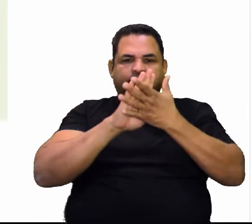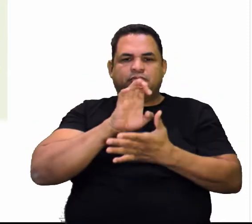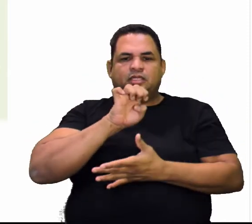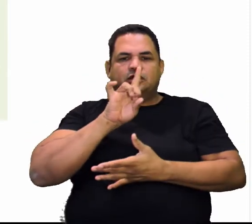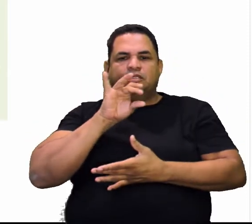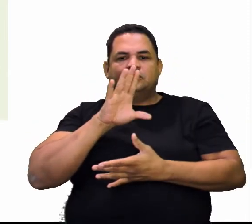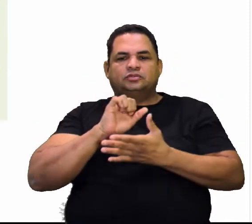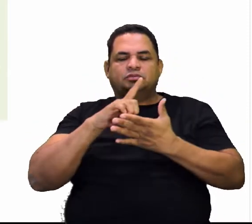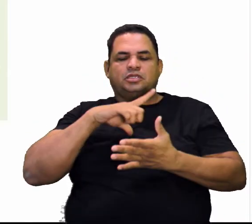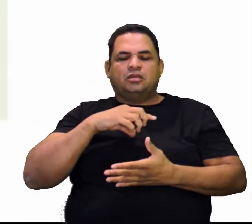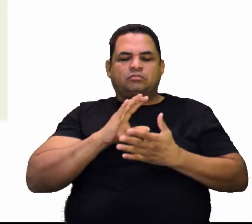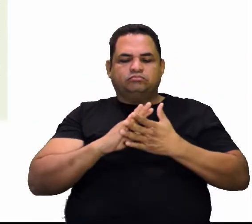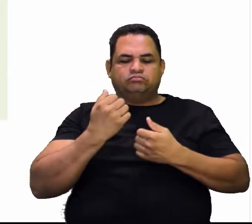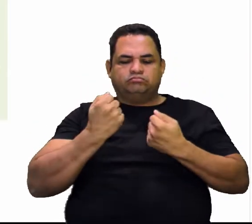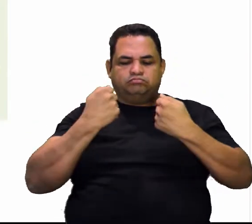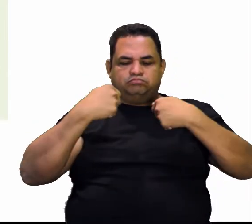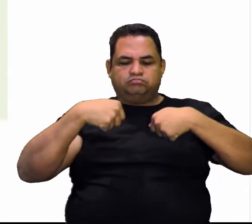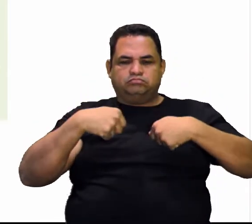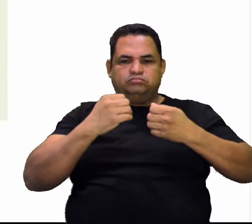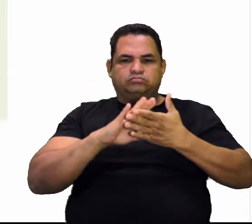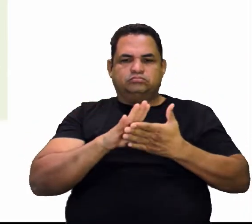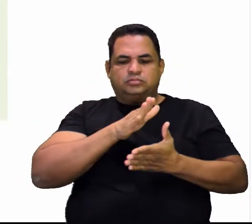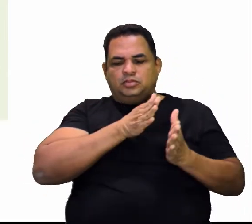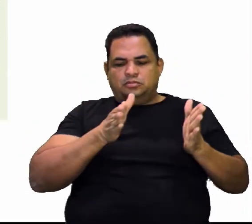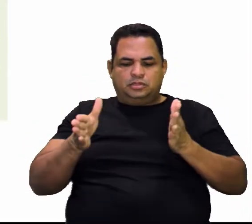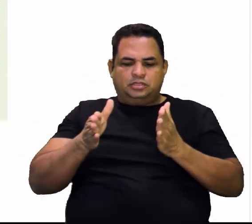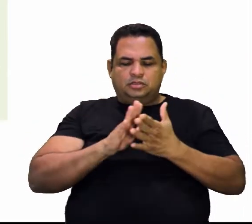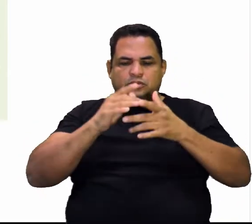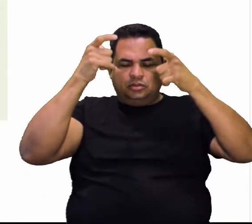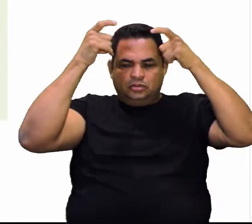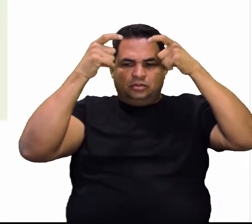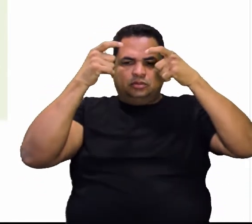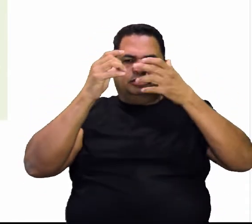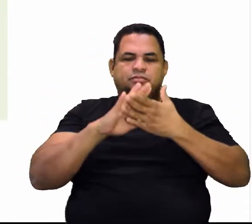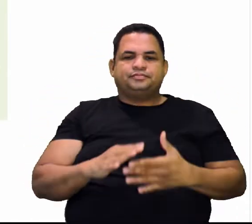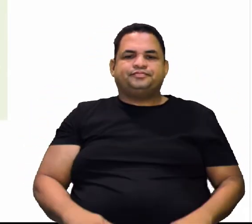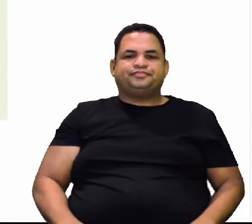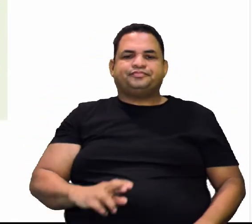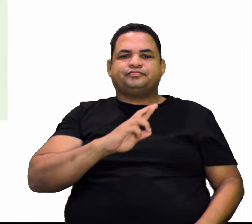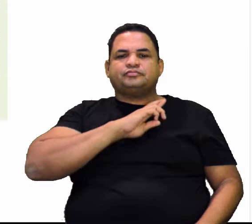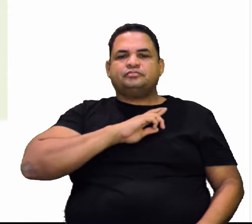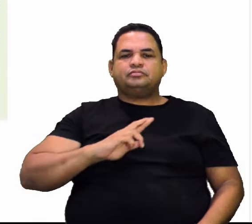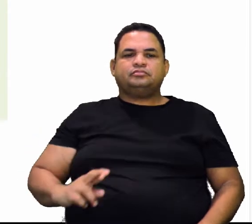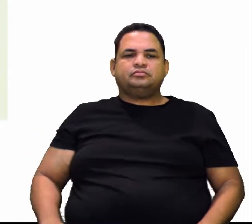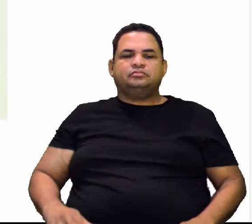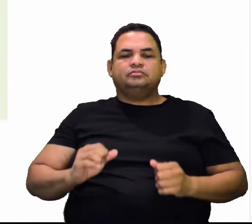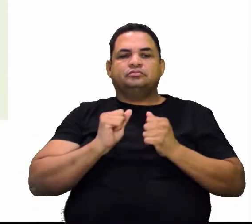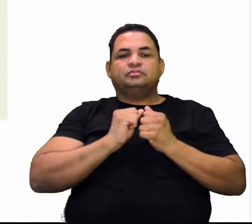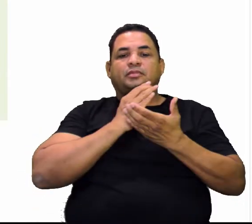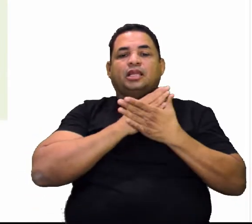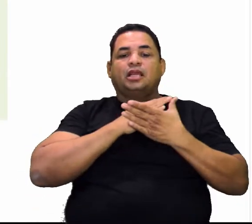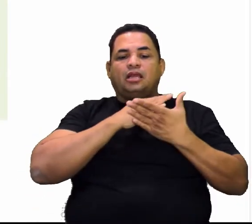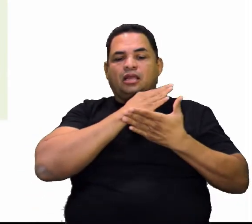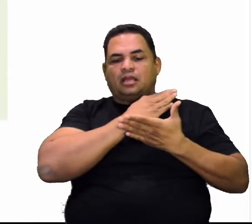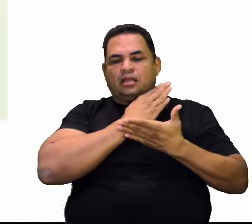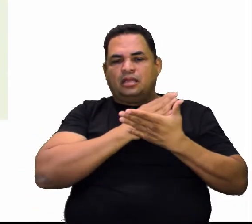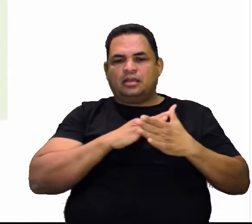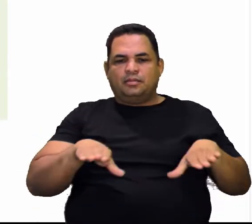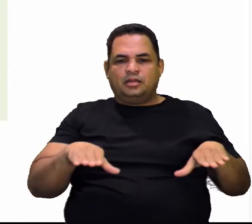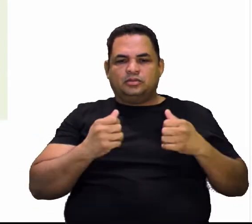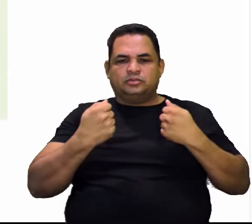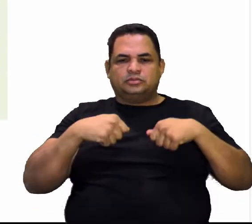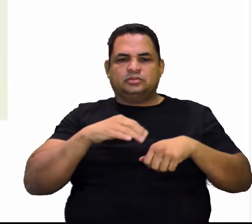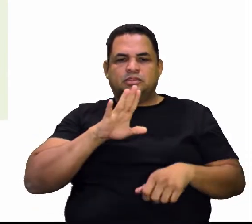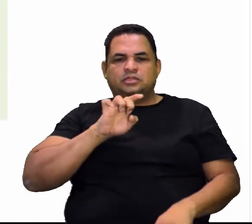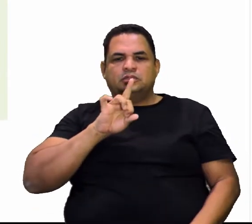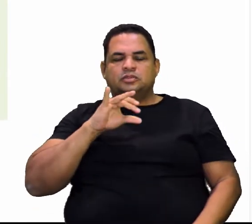vão dominar o maior período monárquico? E a república ela vem justamente para tirar esse poder